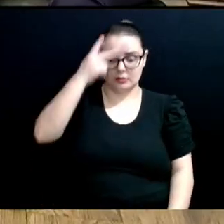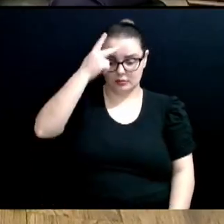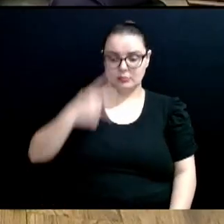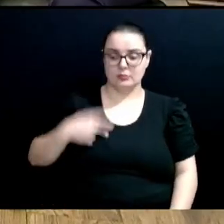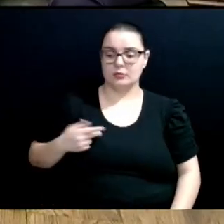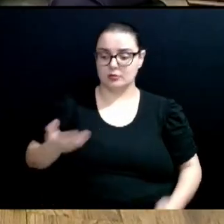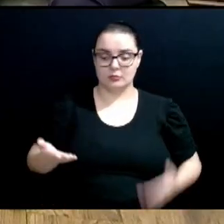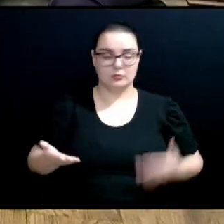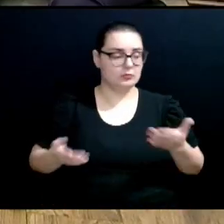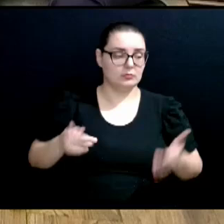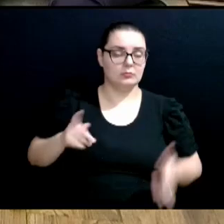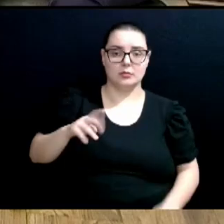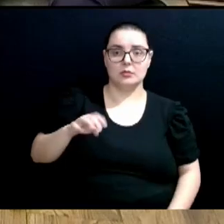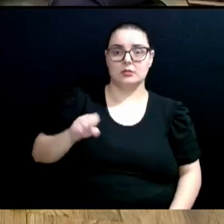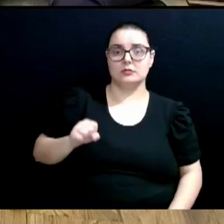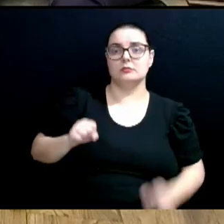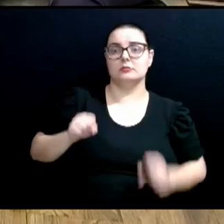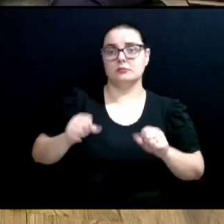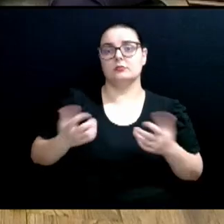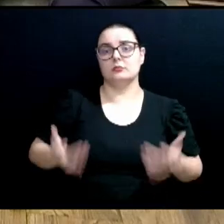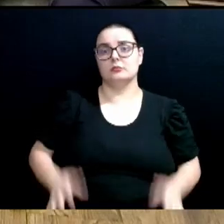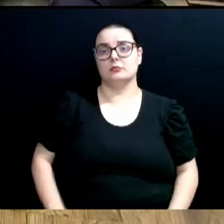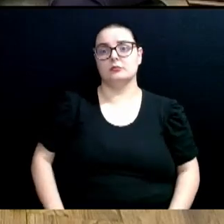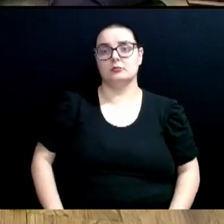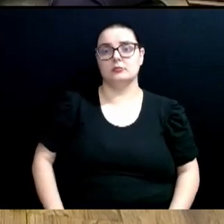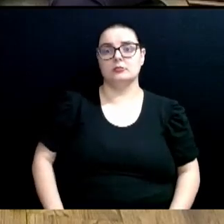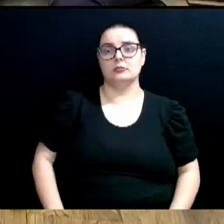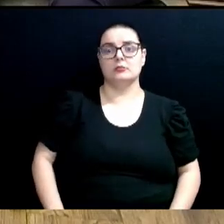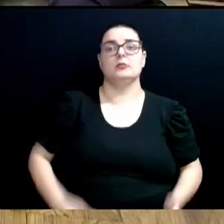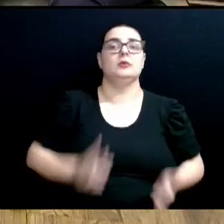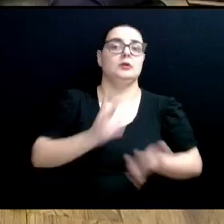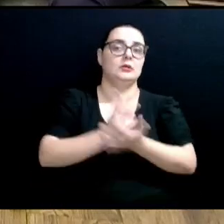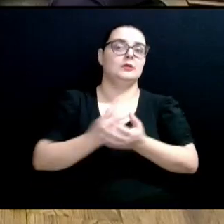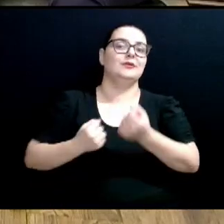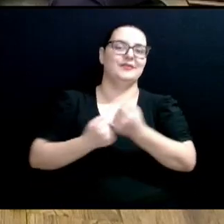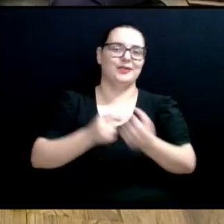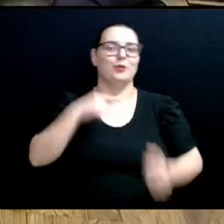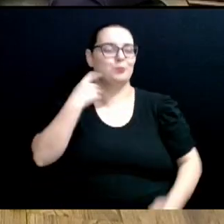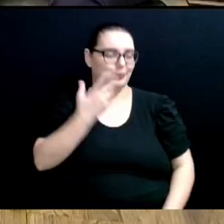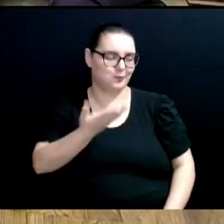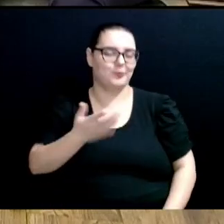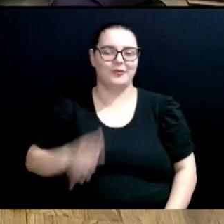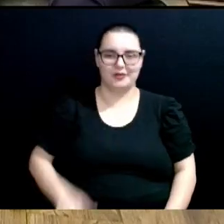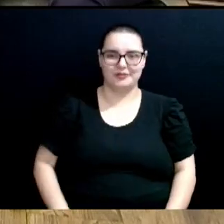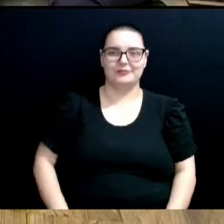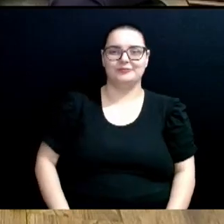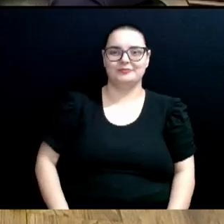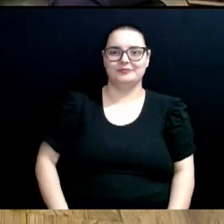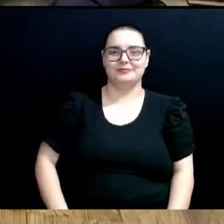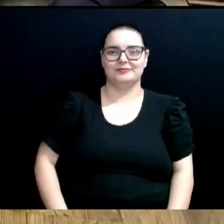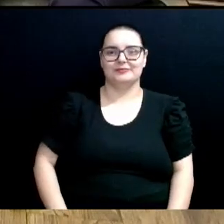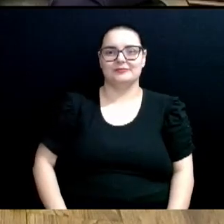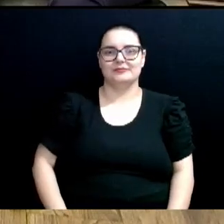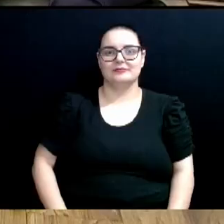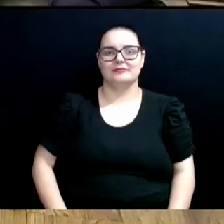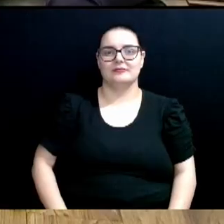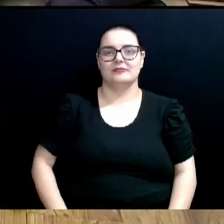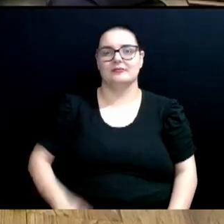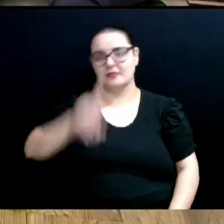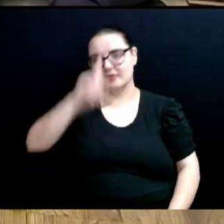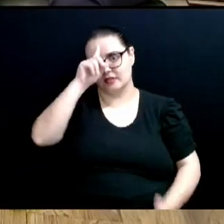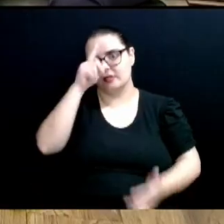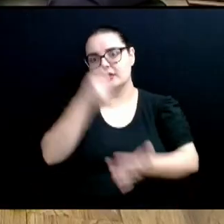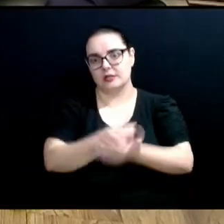poderem, sempre com o apoio de um advogado, né, ou advogada, e chegarem a uma decisão mais rapidamente,